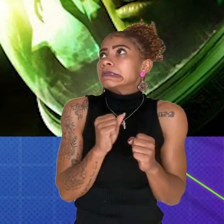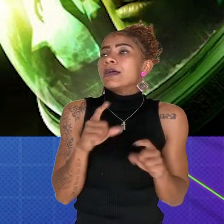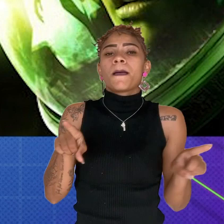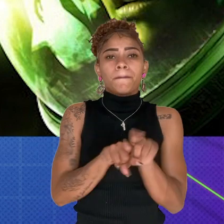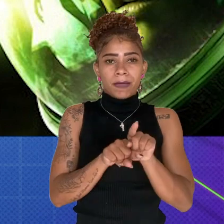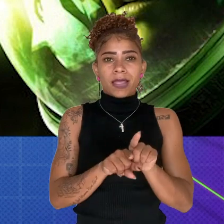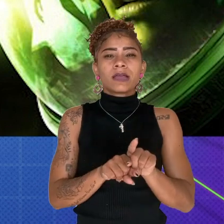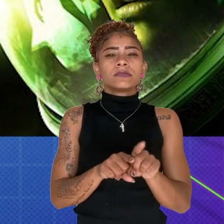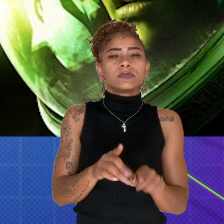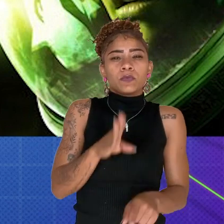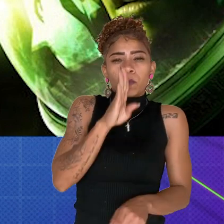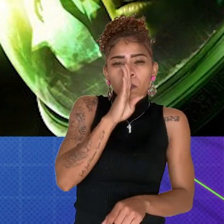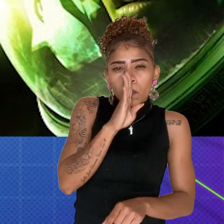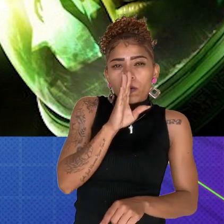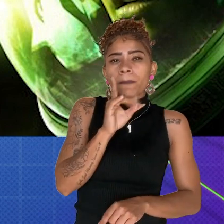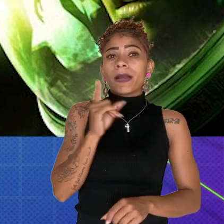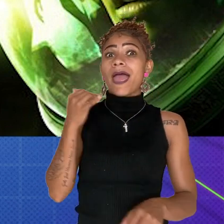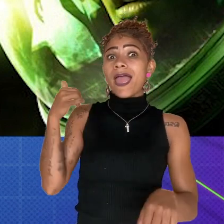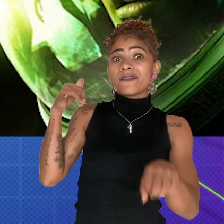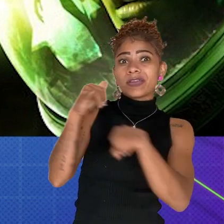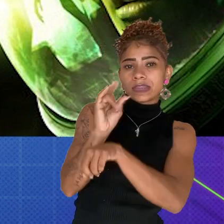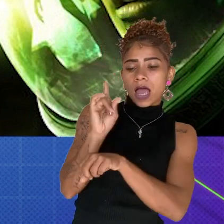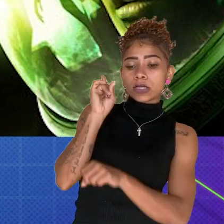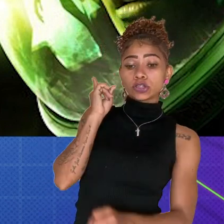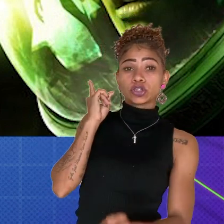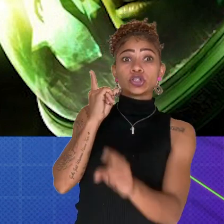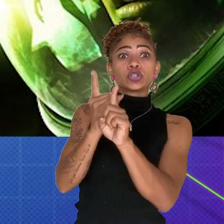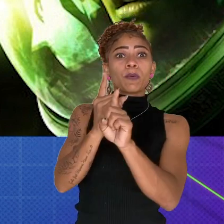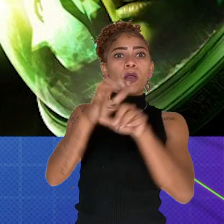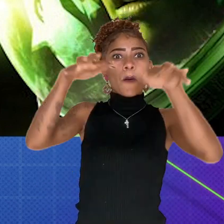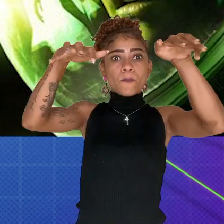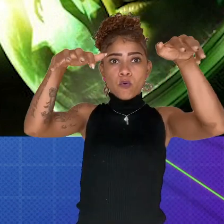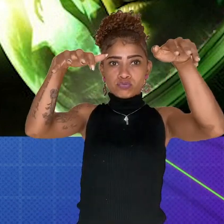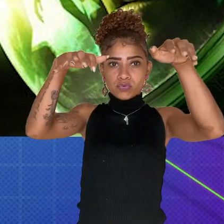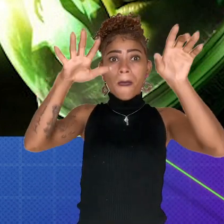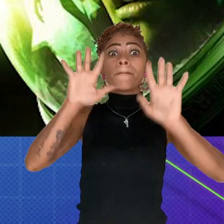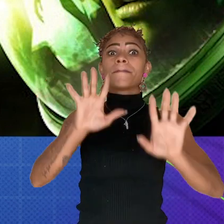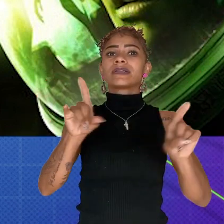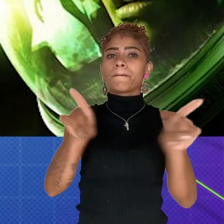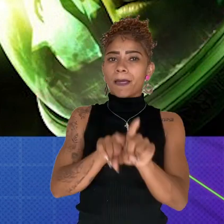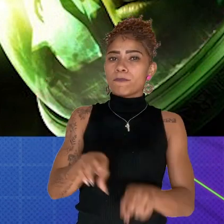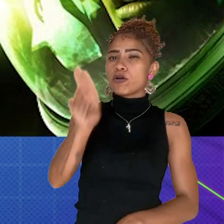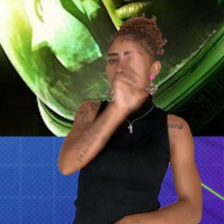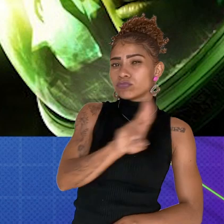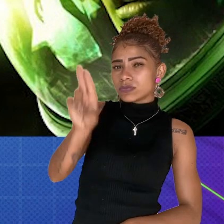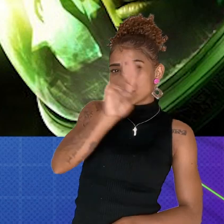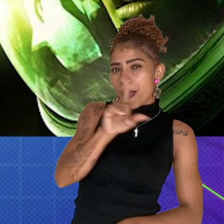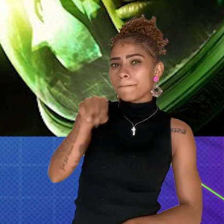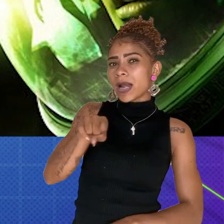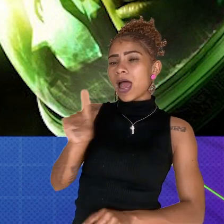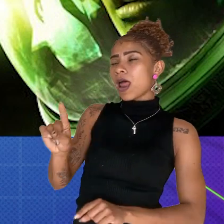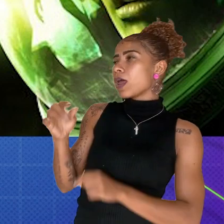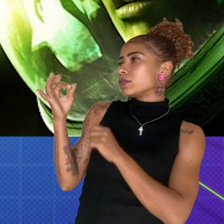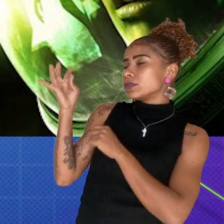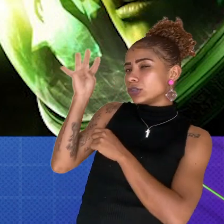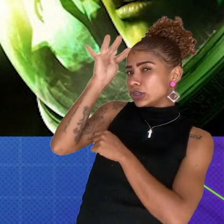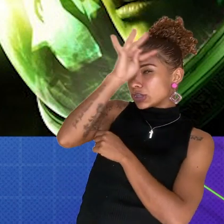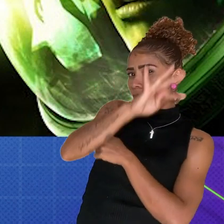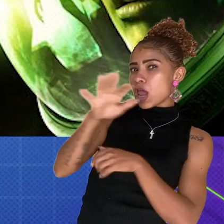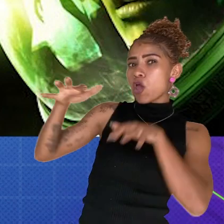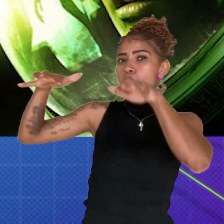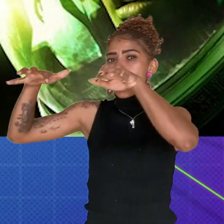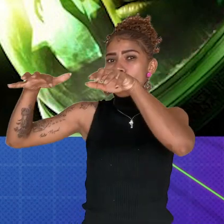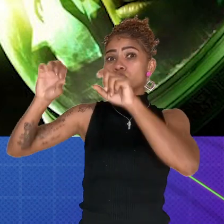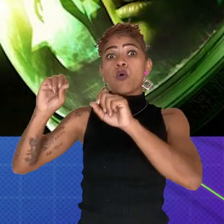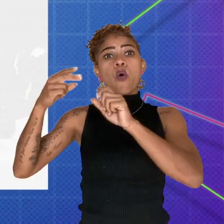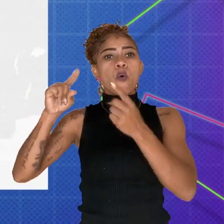precisa mover-se silenciosamente para evitar ser detectado pelo monstro alien, mas também pode usar barulhos para distrair o monstro ou